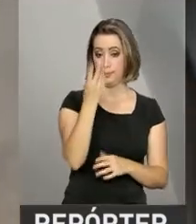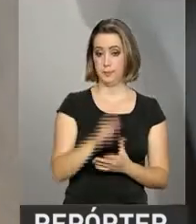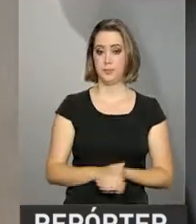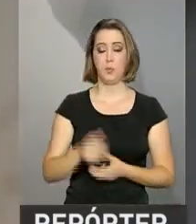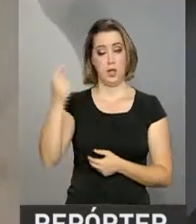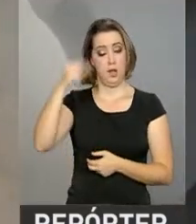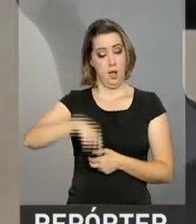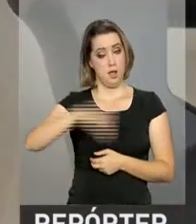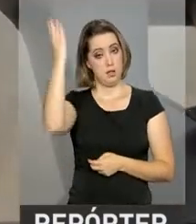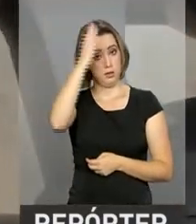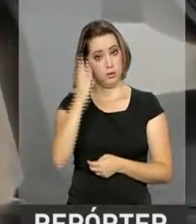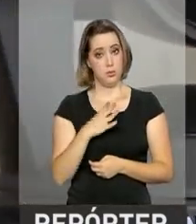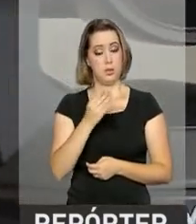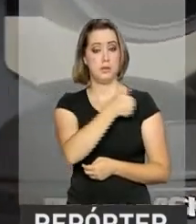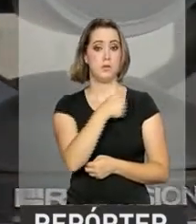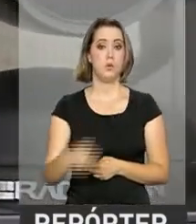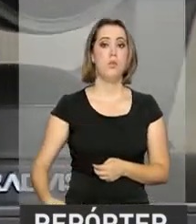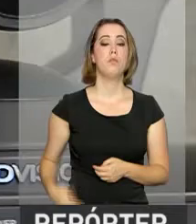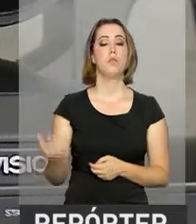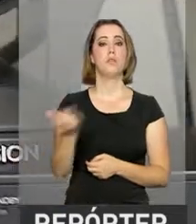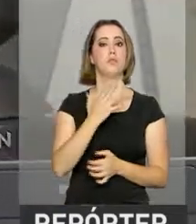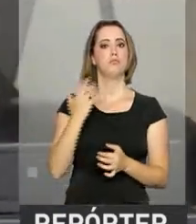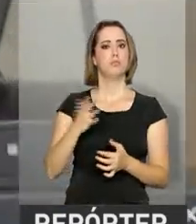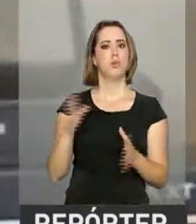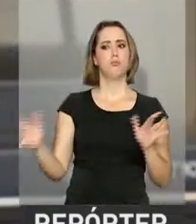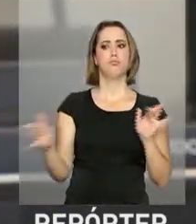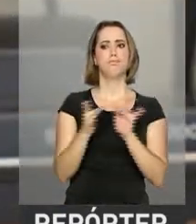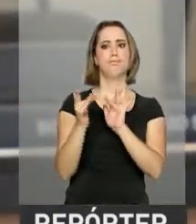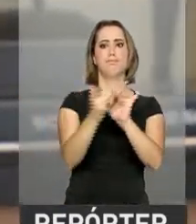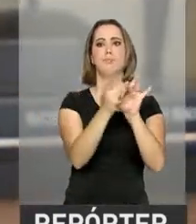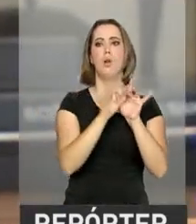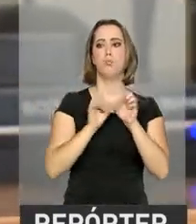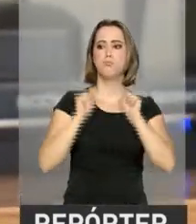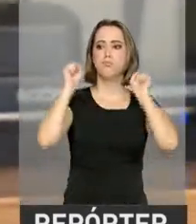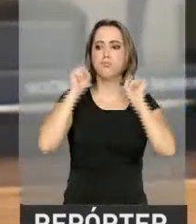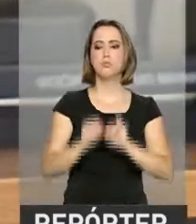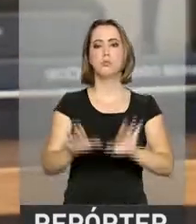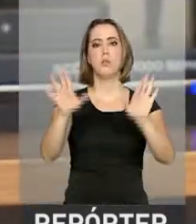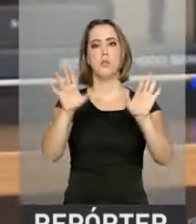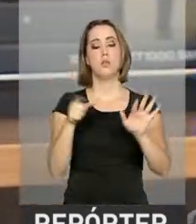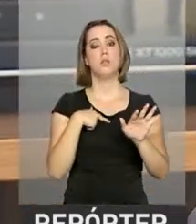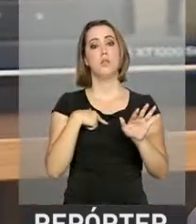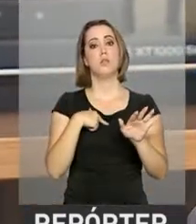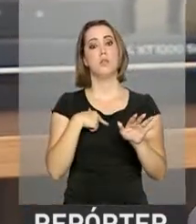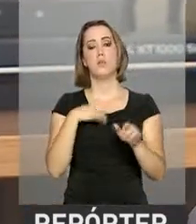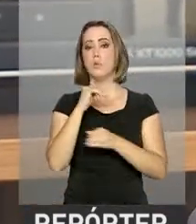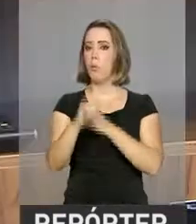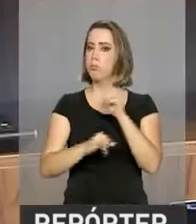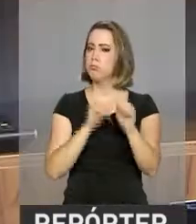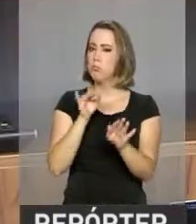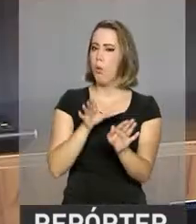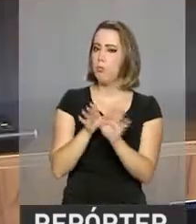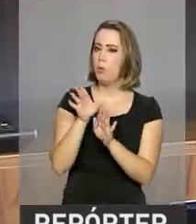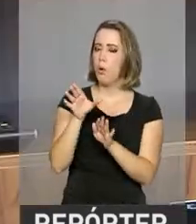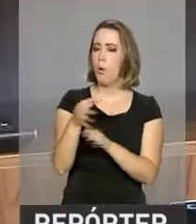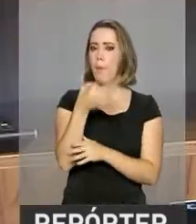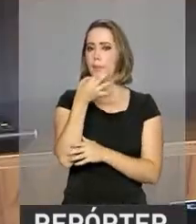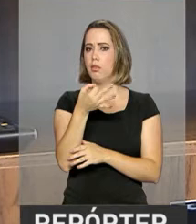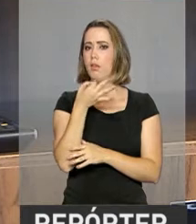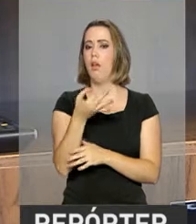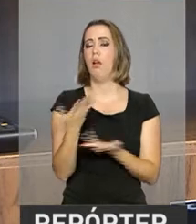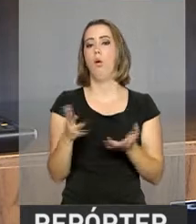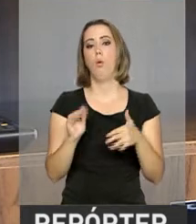Aqui no Brasil, o governo quer expandir as conexões máquina-máquina e, por isso, fez uma consulta pública. A ideia é